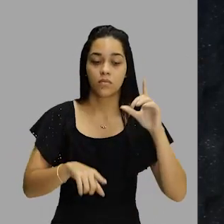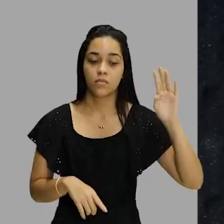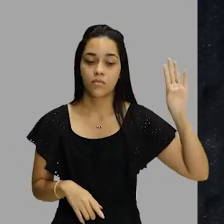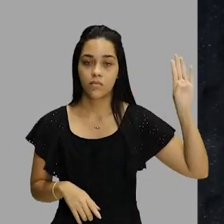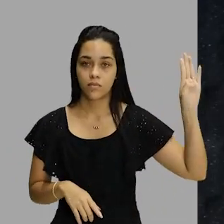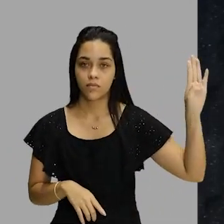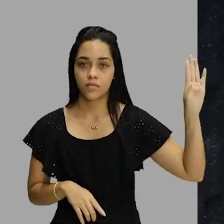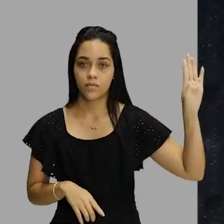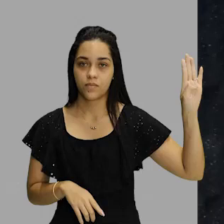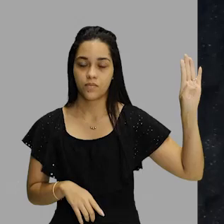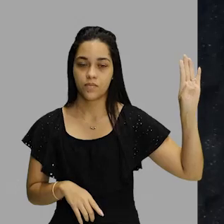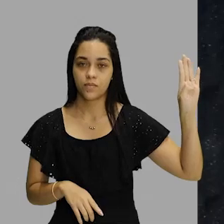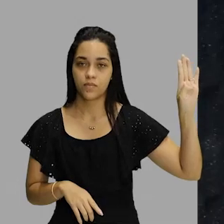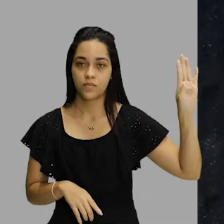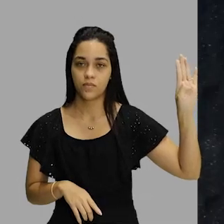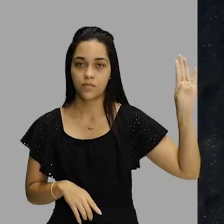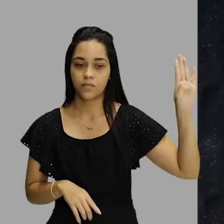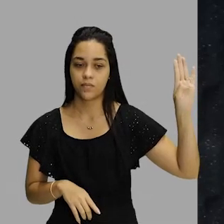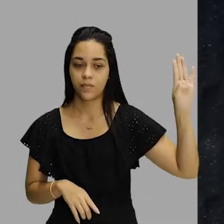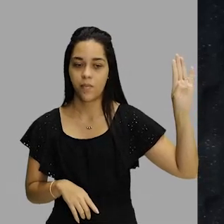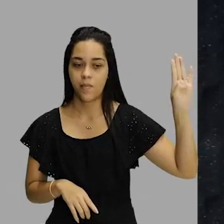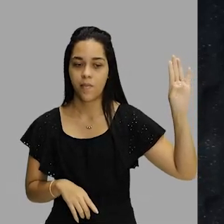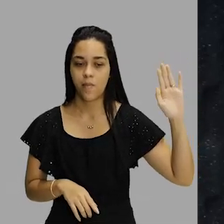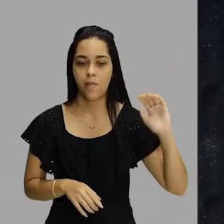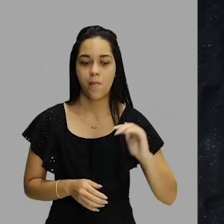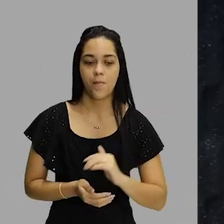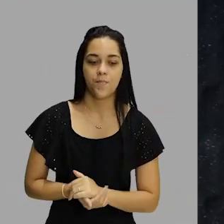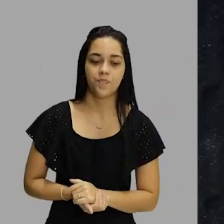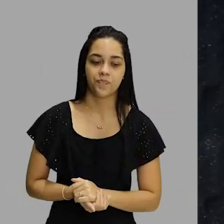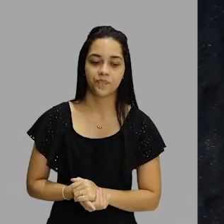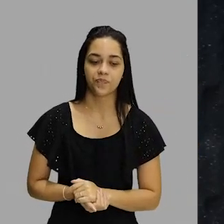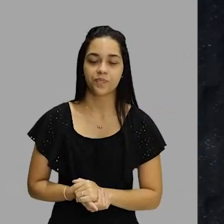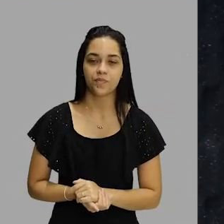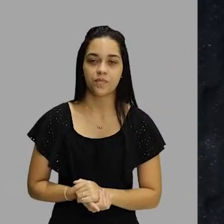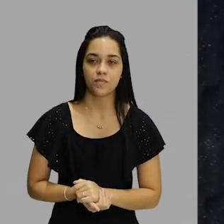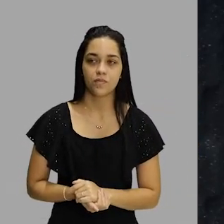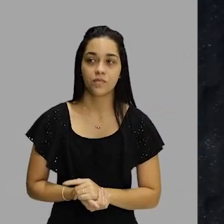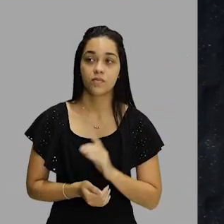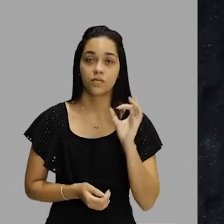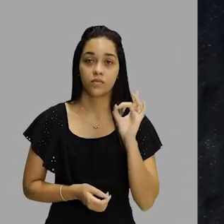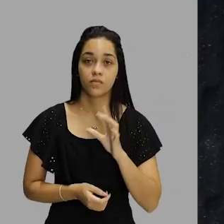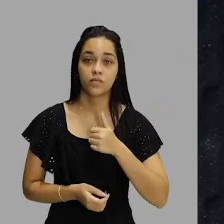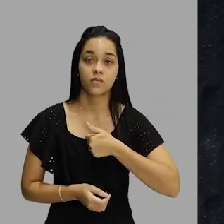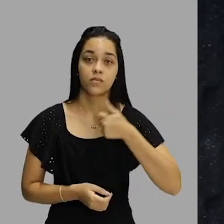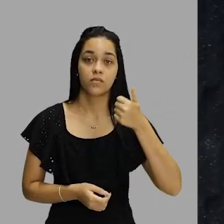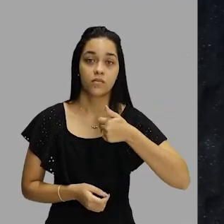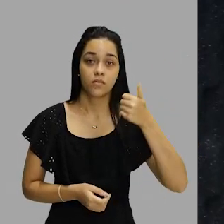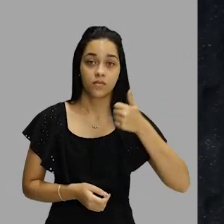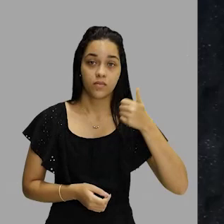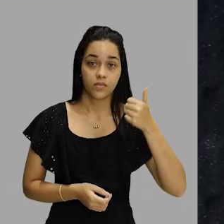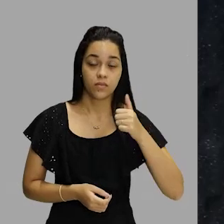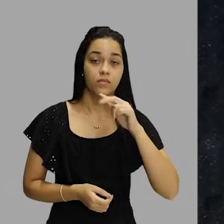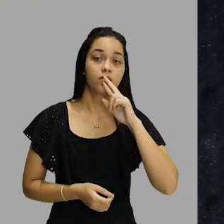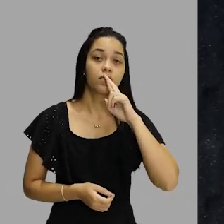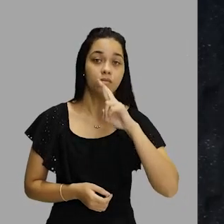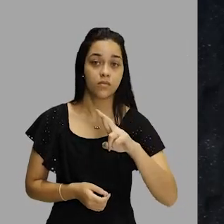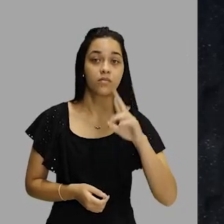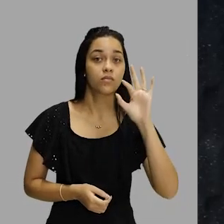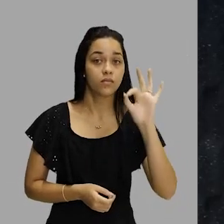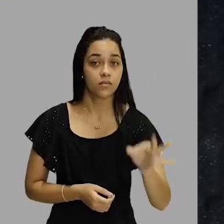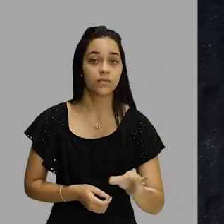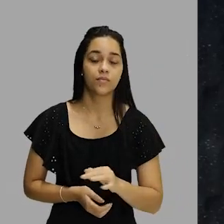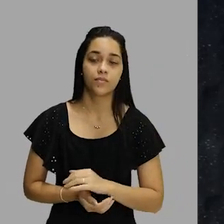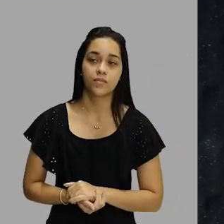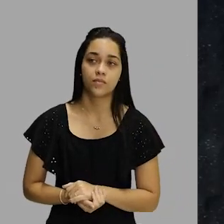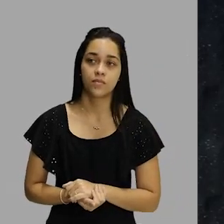que é só uma alternativa, que é a letra B. Somente a primeira é a alternativa